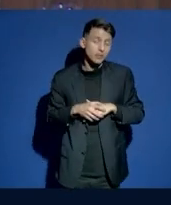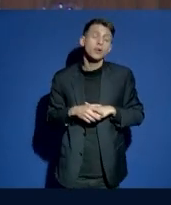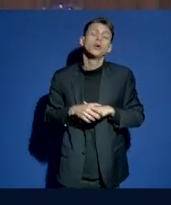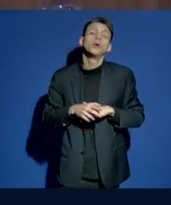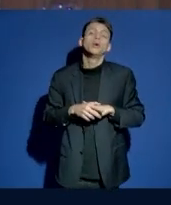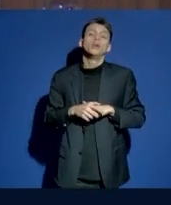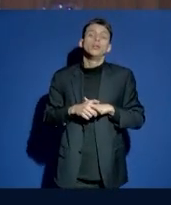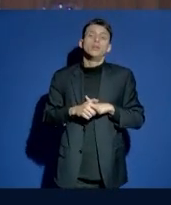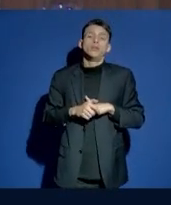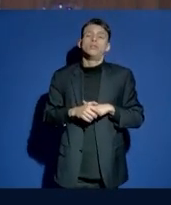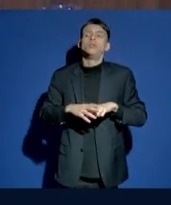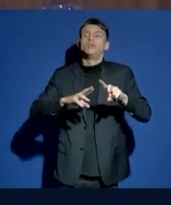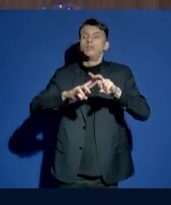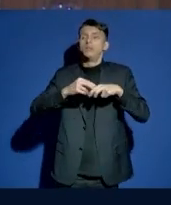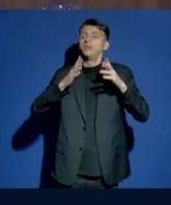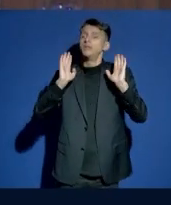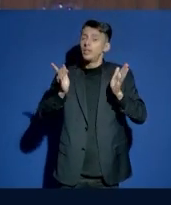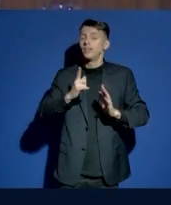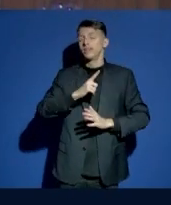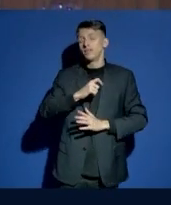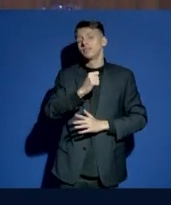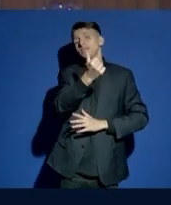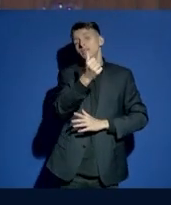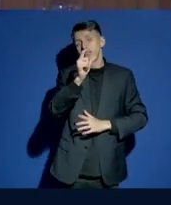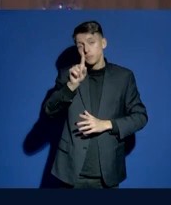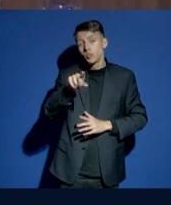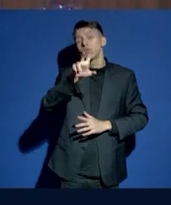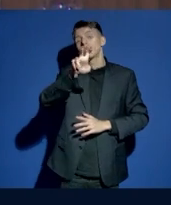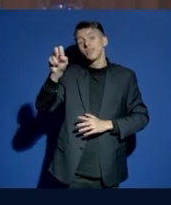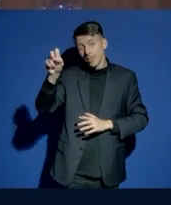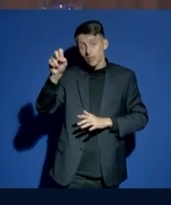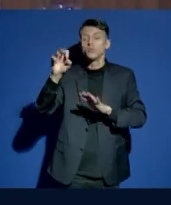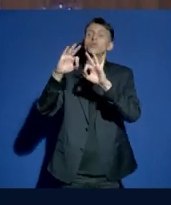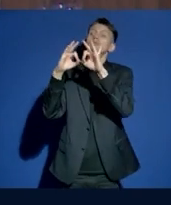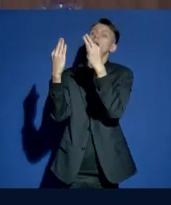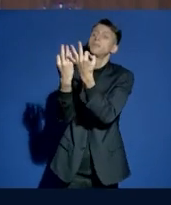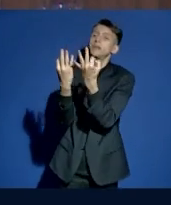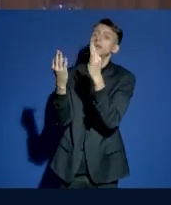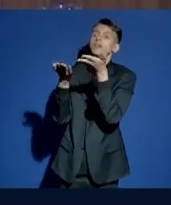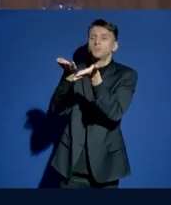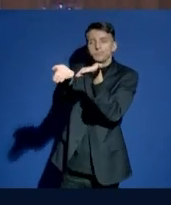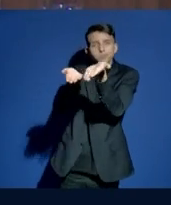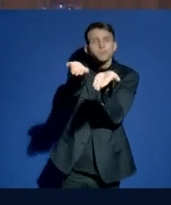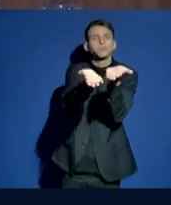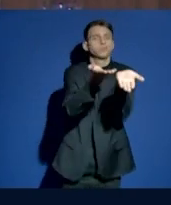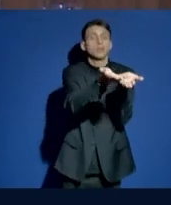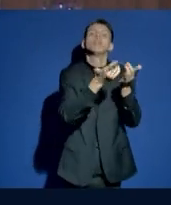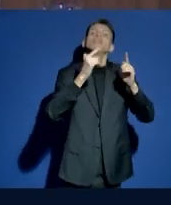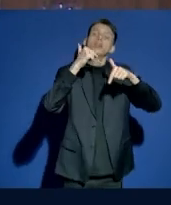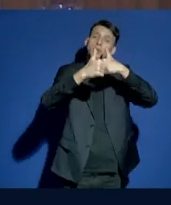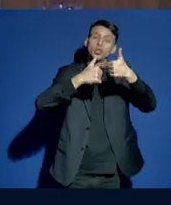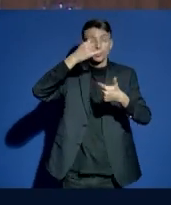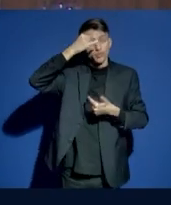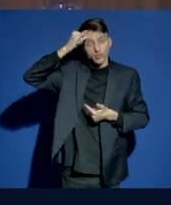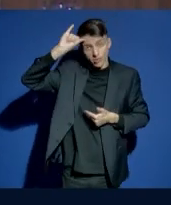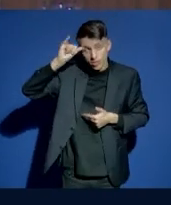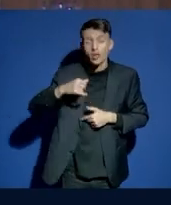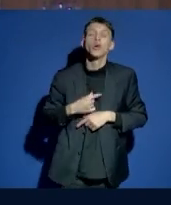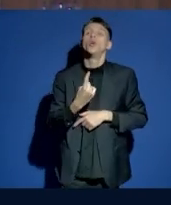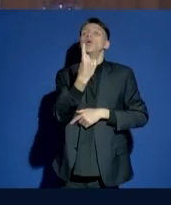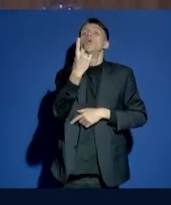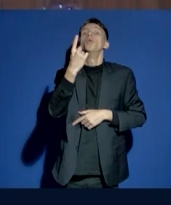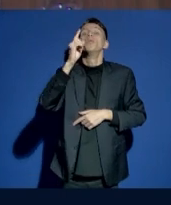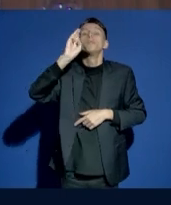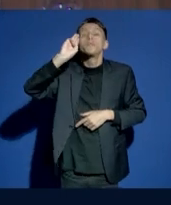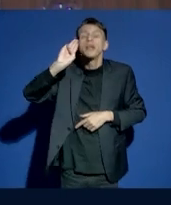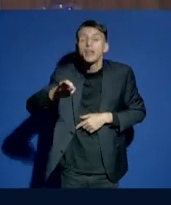isso, a gente já teve aí 6.500 famílias, fazendas, que nós trabalhamos, são